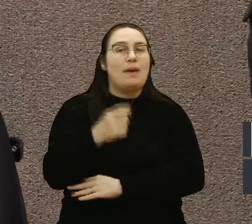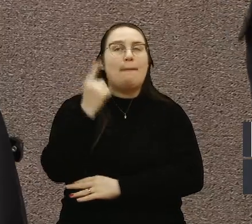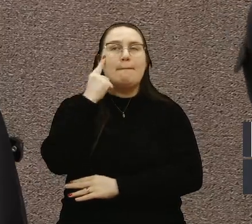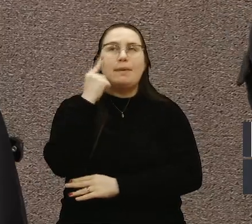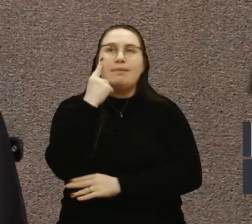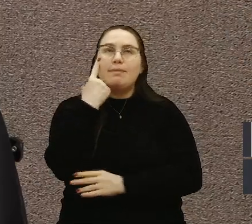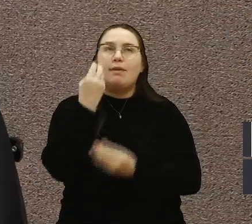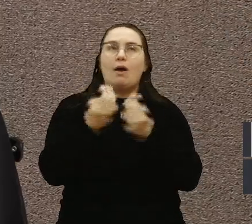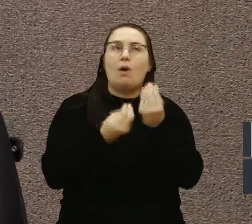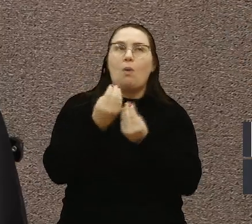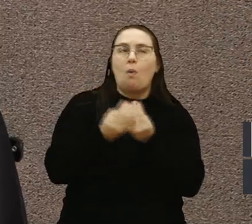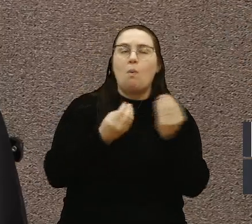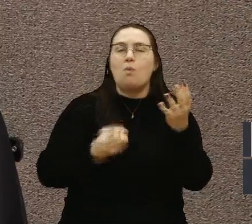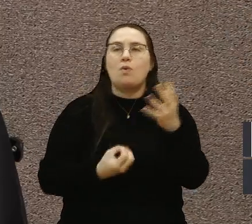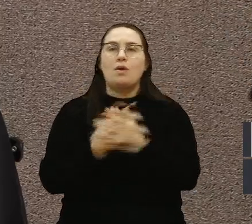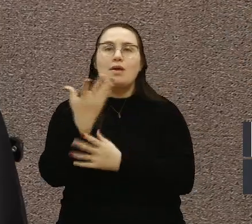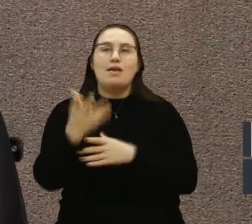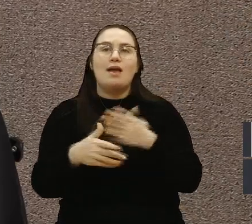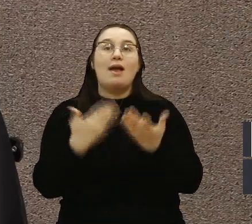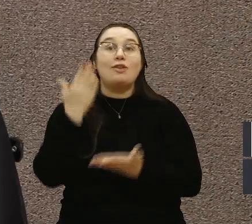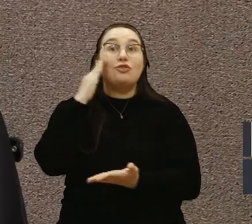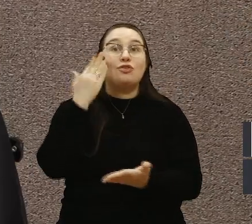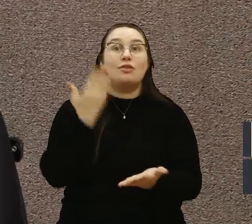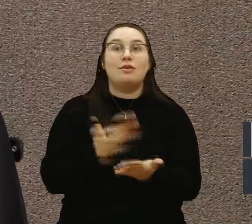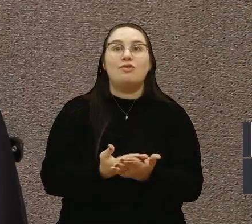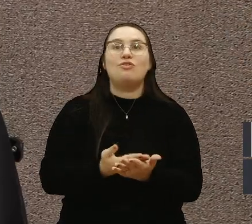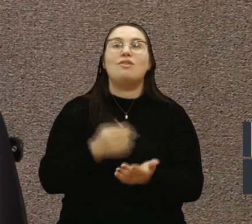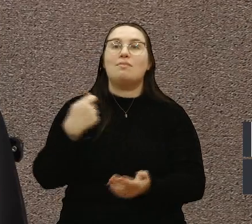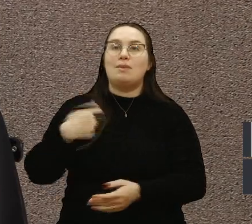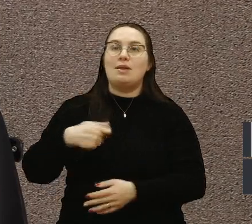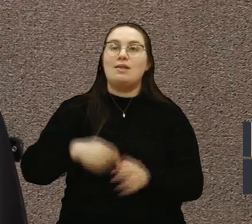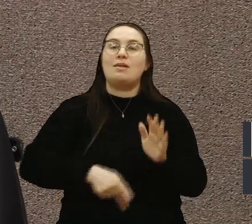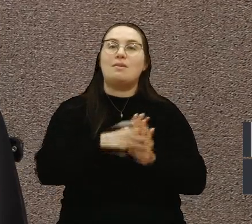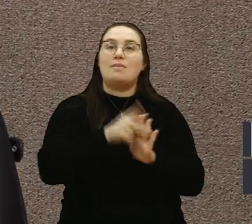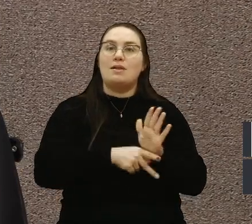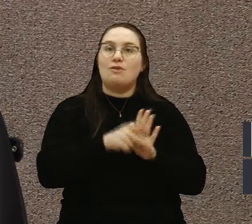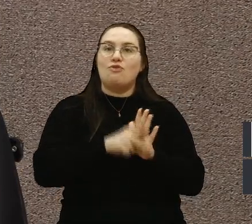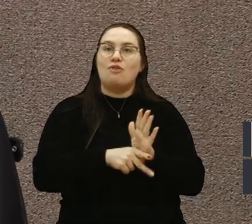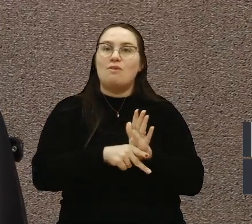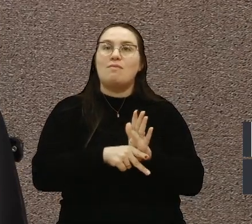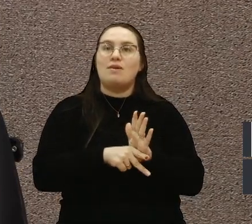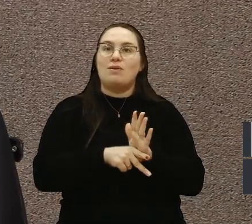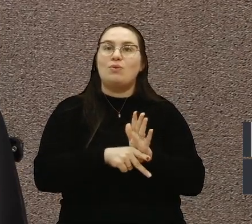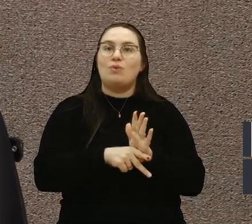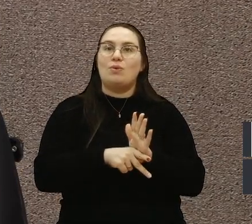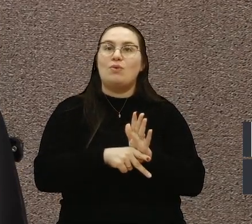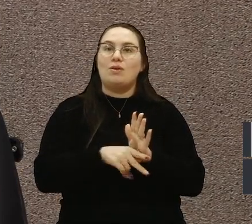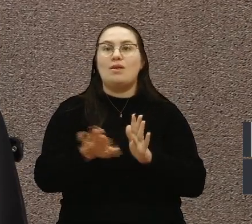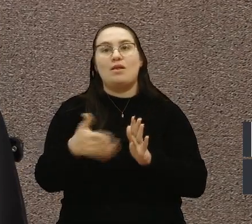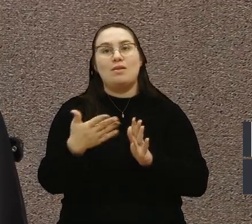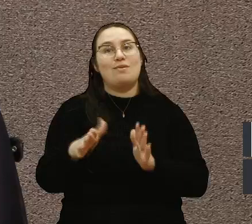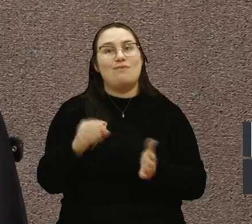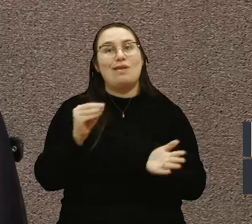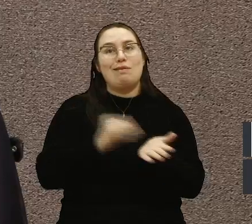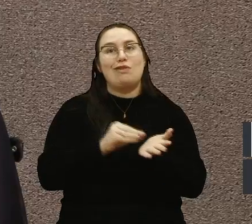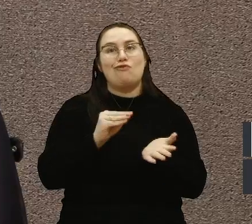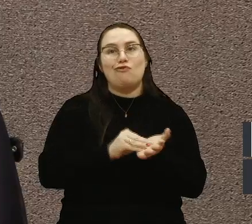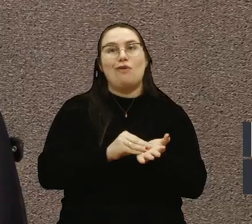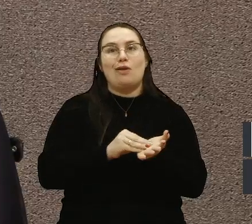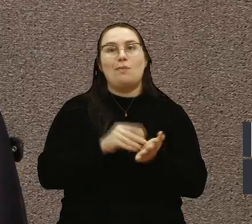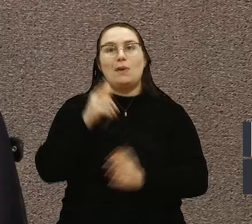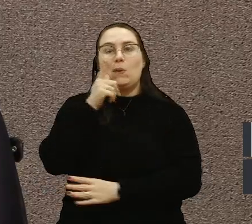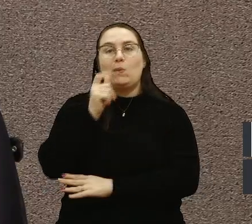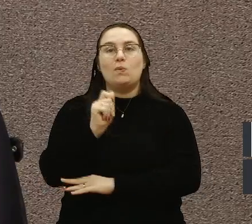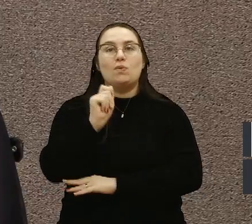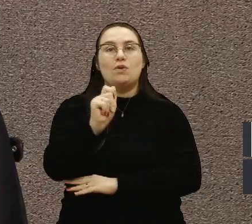conseguir elaborar, que é o que a gente acredita, né? A gente precisa de planejamento efetivo, que muitas vezes é o que falta para a gente conseguir